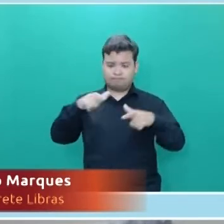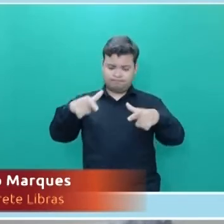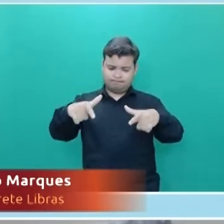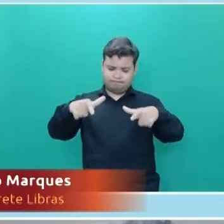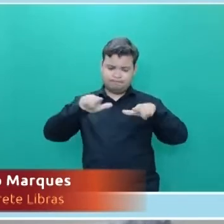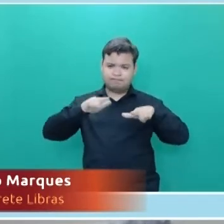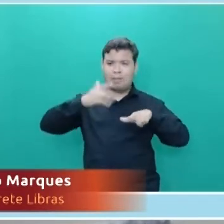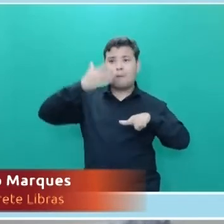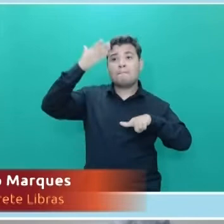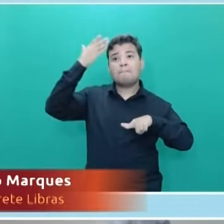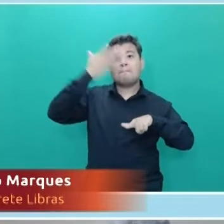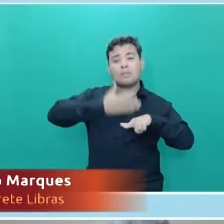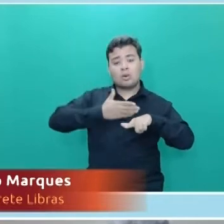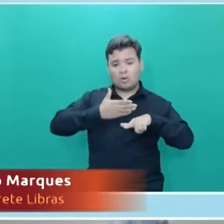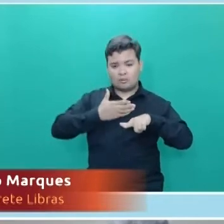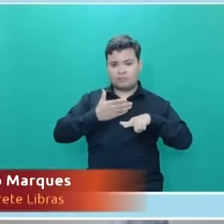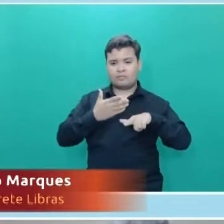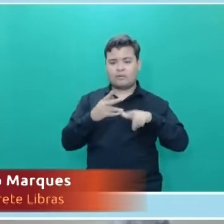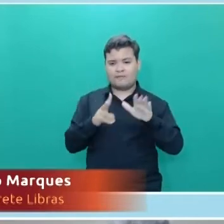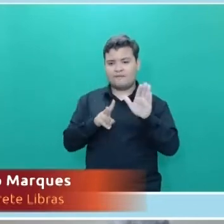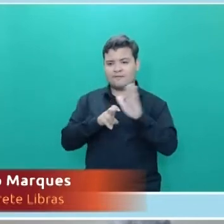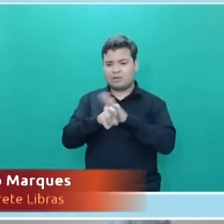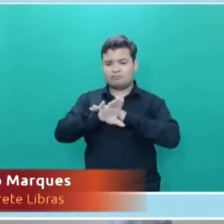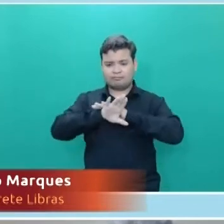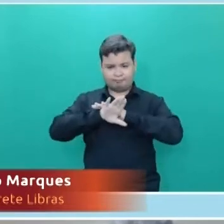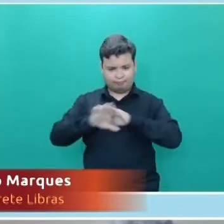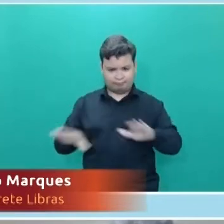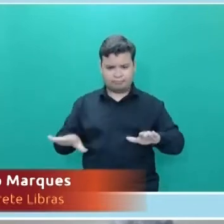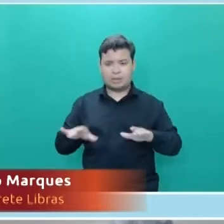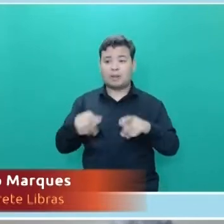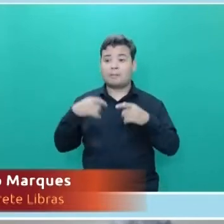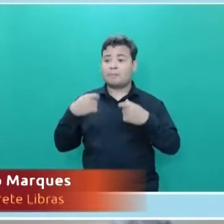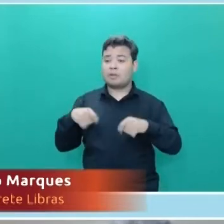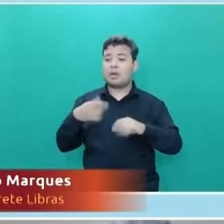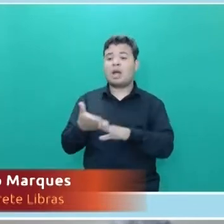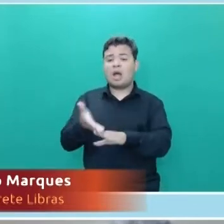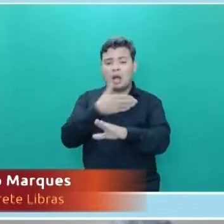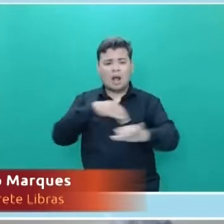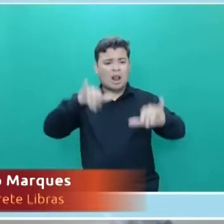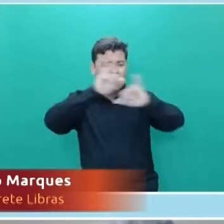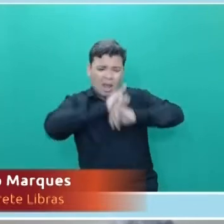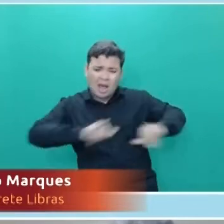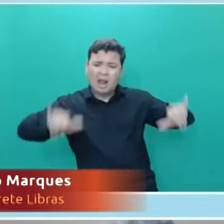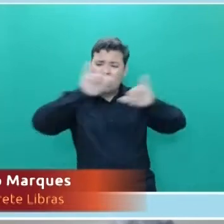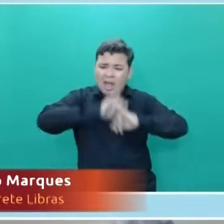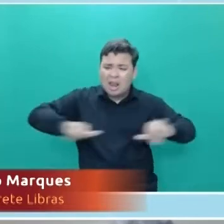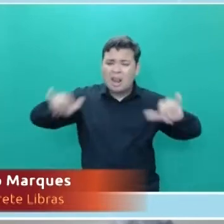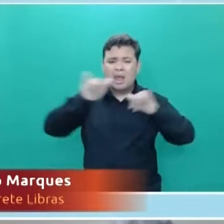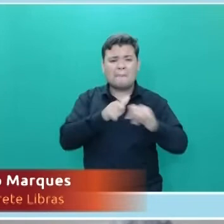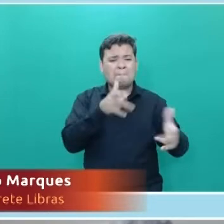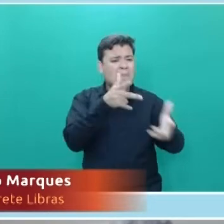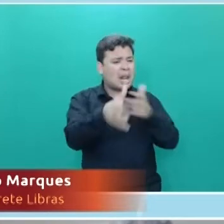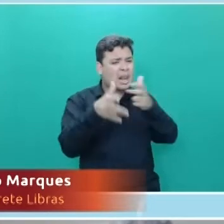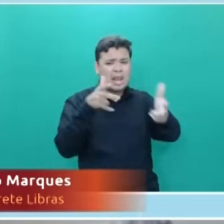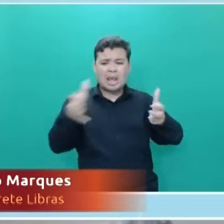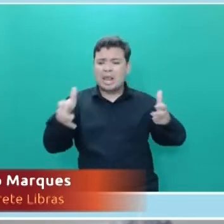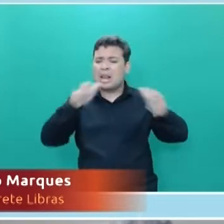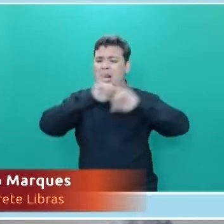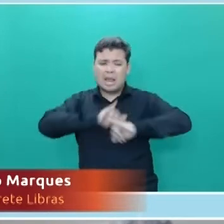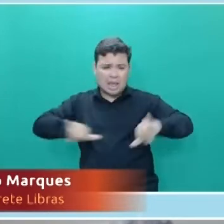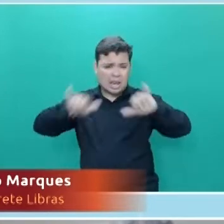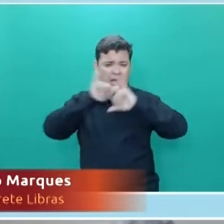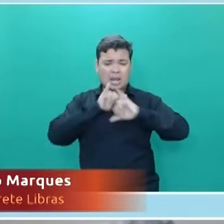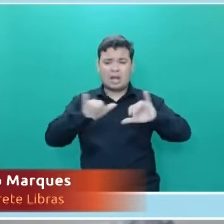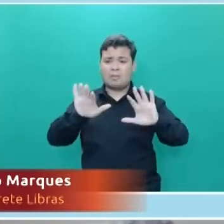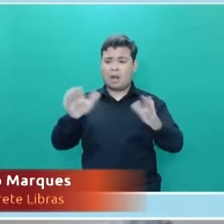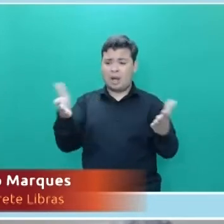vírus, foi necessário uma ampla campanha de vacinação, uma intensa campanha de vacinação. E agora o que a gente vê é o contrário,